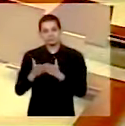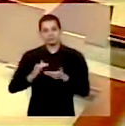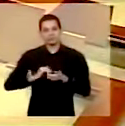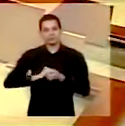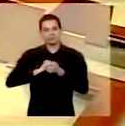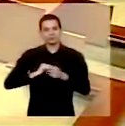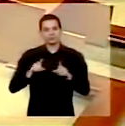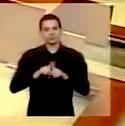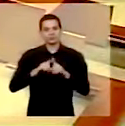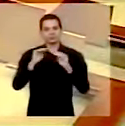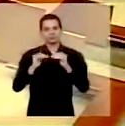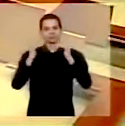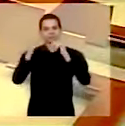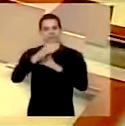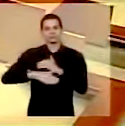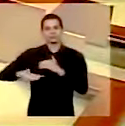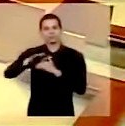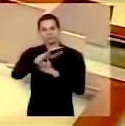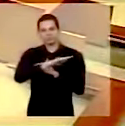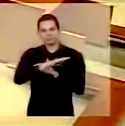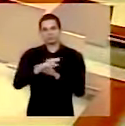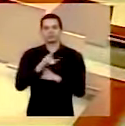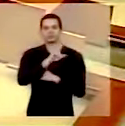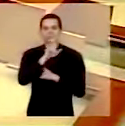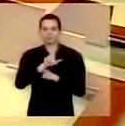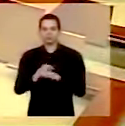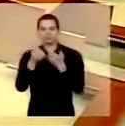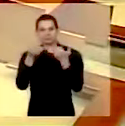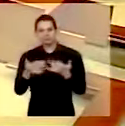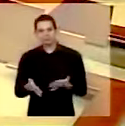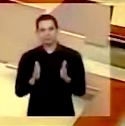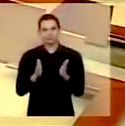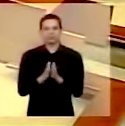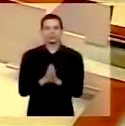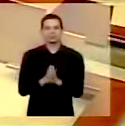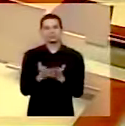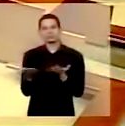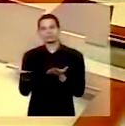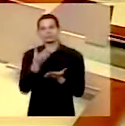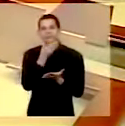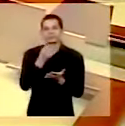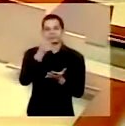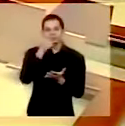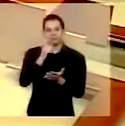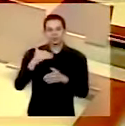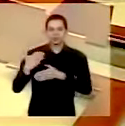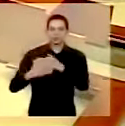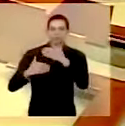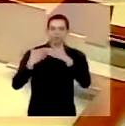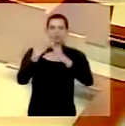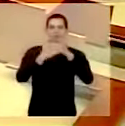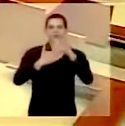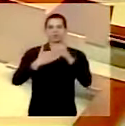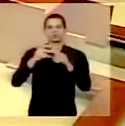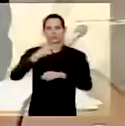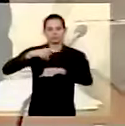demais autoridades, nas pessoas de quem já foram devidamente nominados. Senhoras e senhores, o processo evolutivo nas